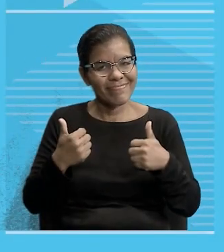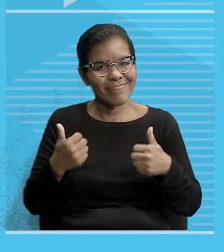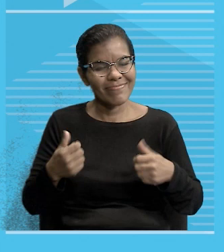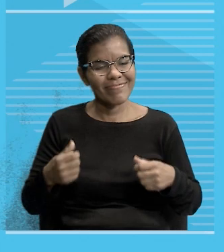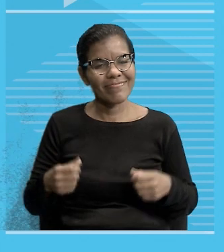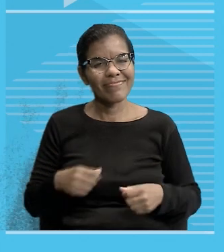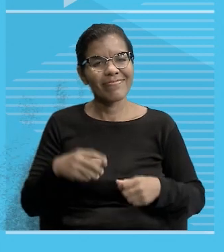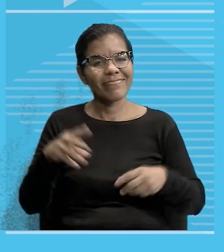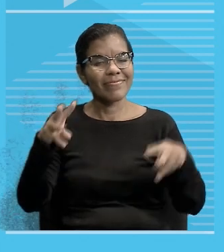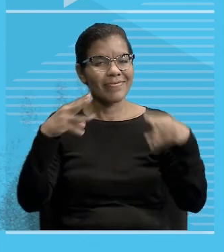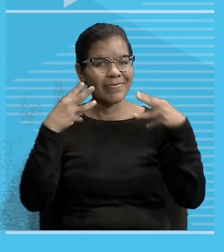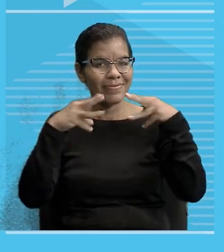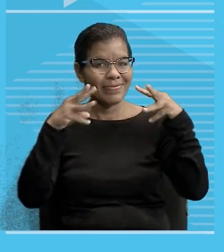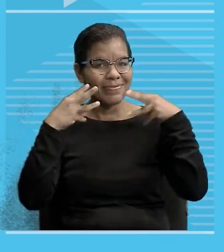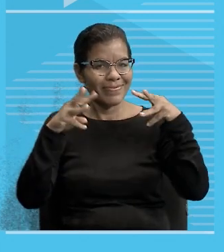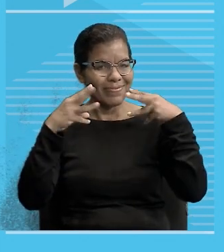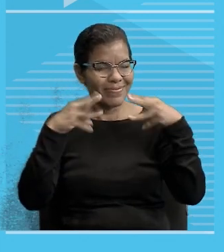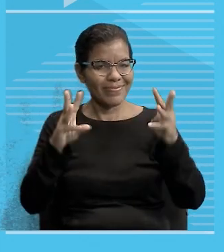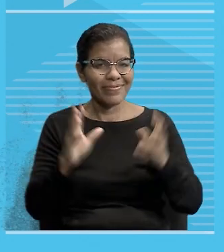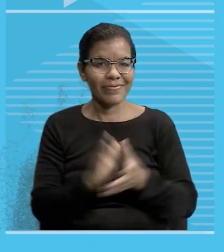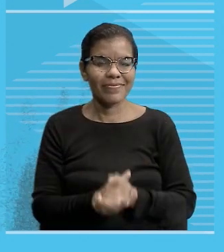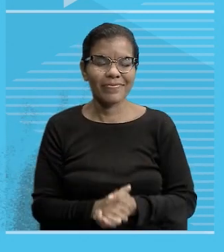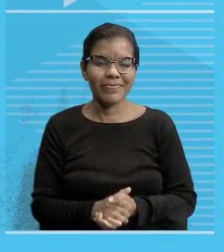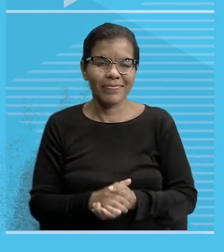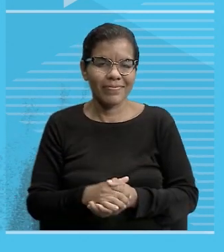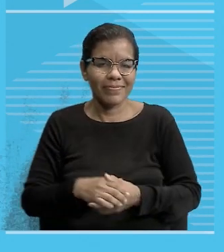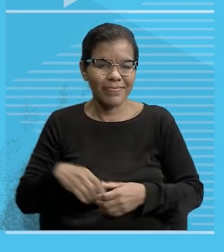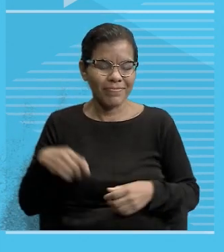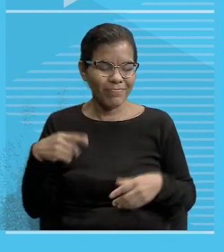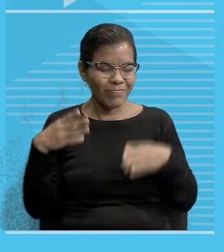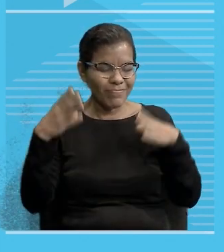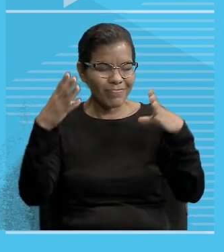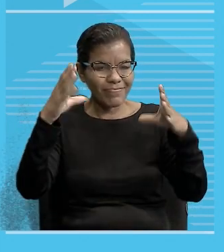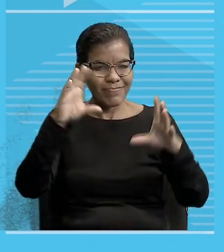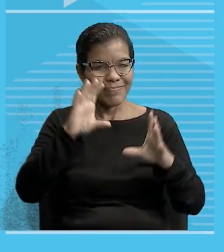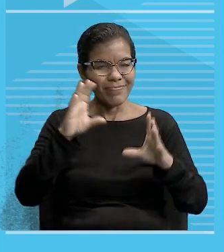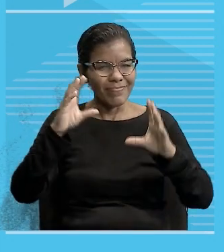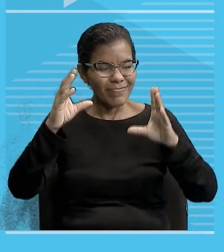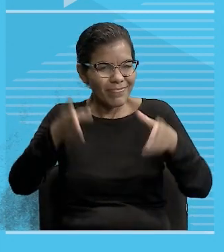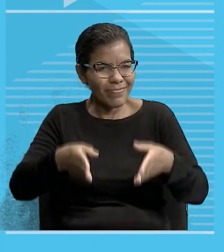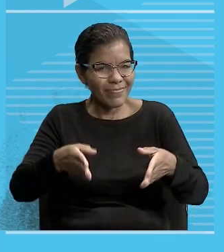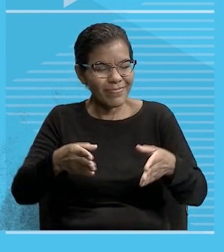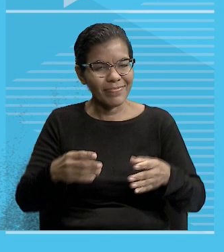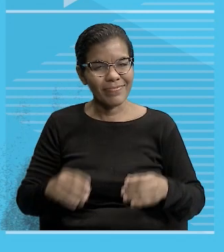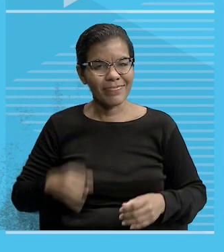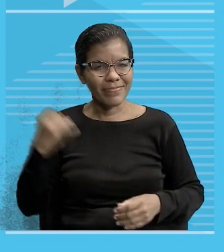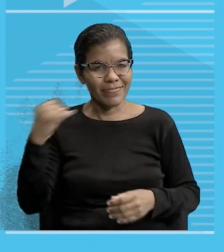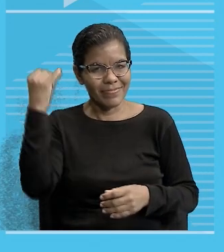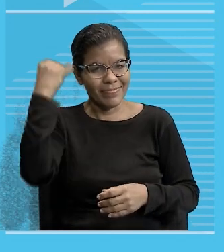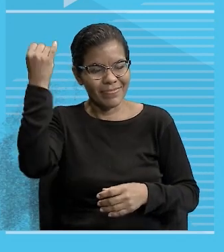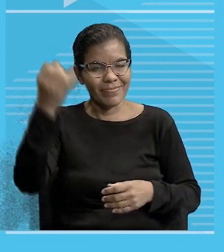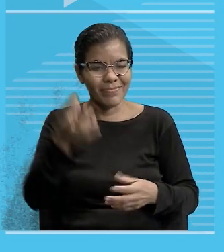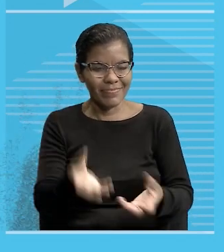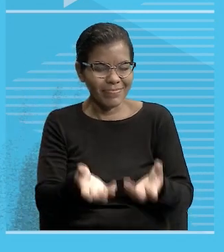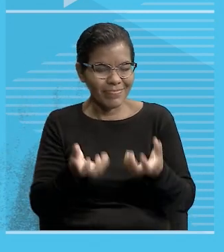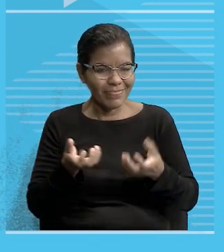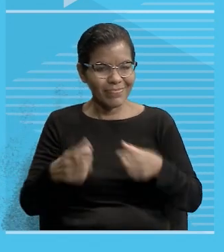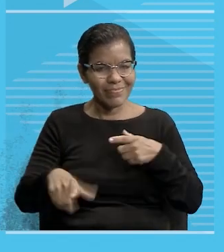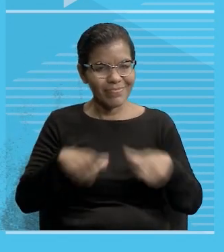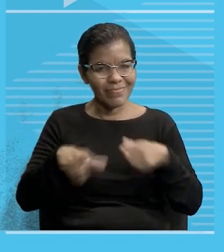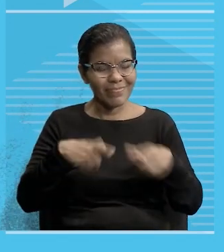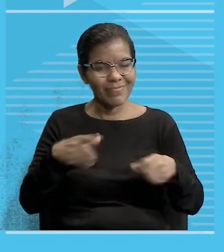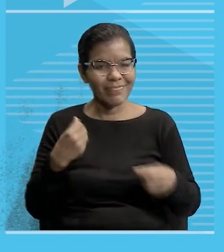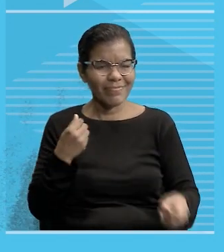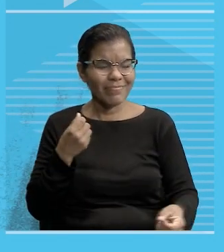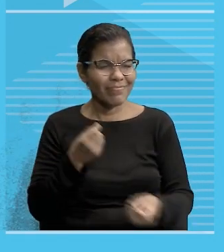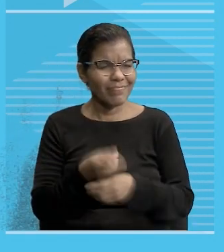fundamentos de marketing gente este assunto é crucial para quem quer trabalhar com